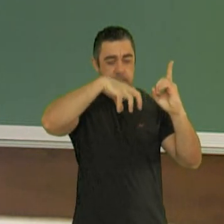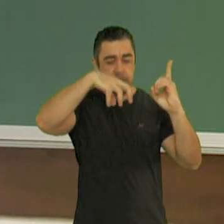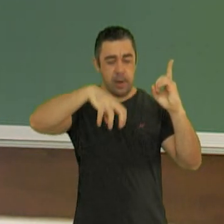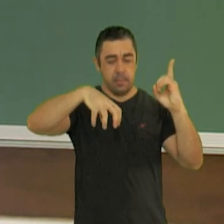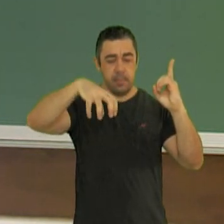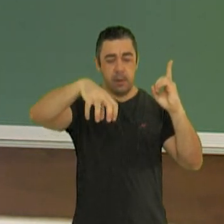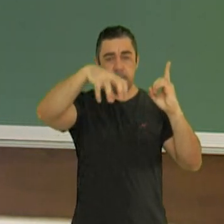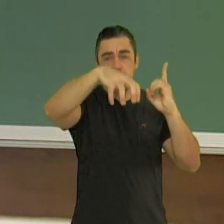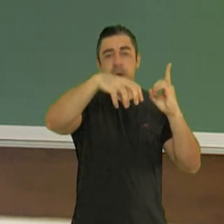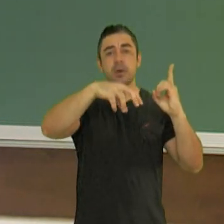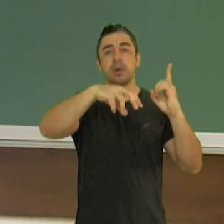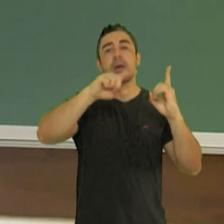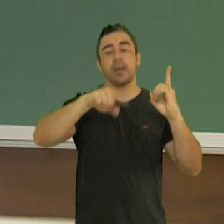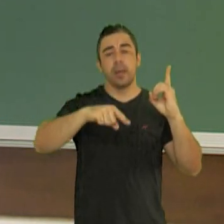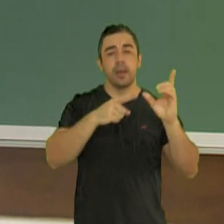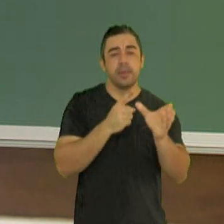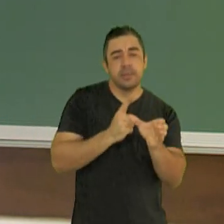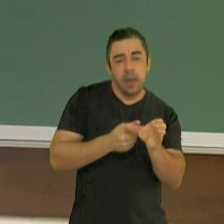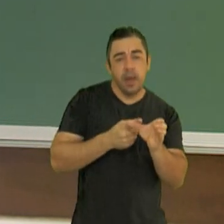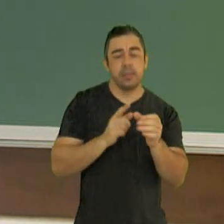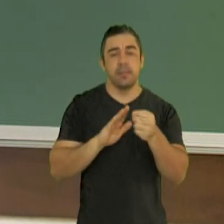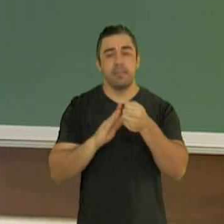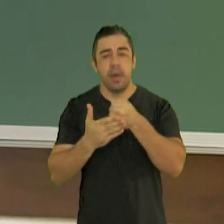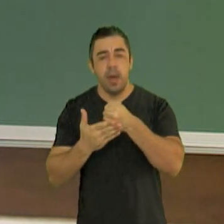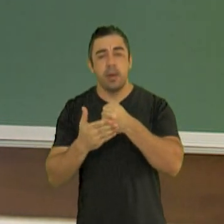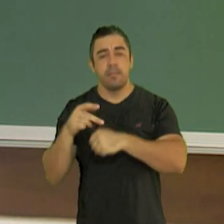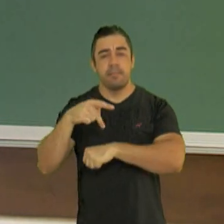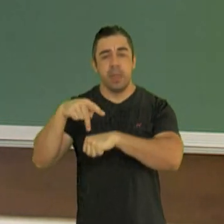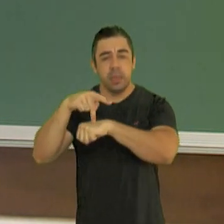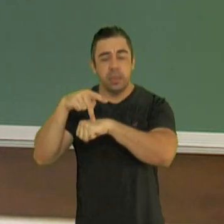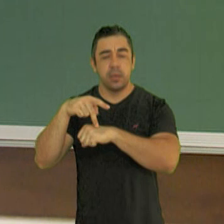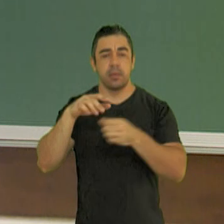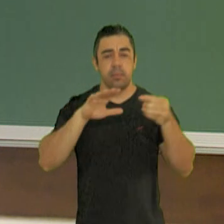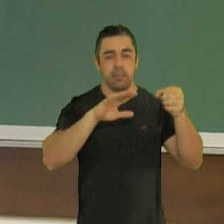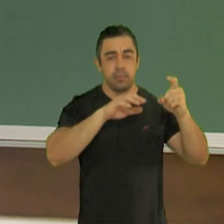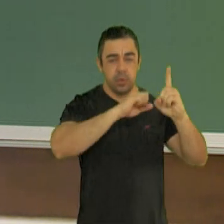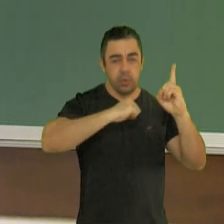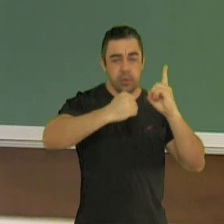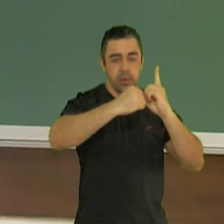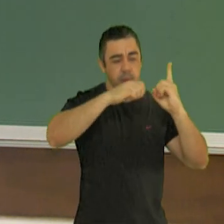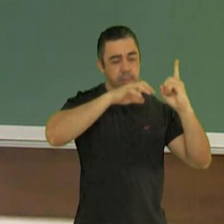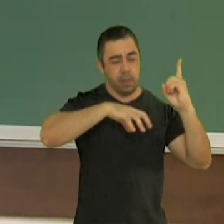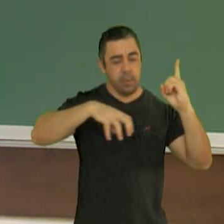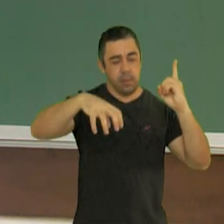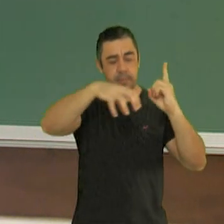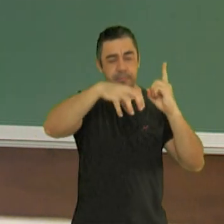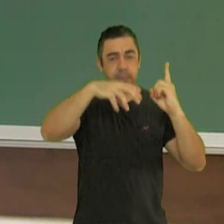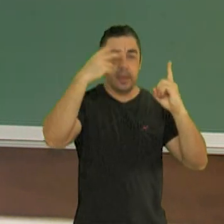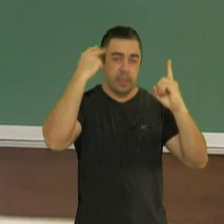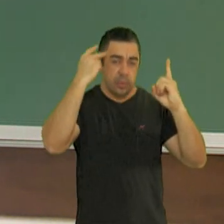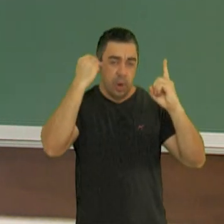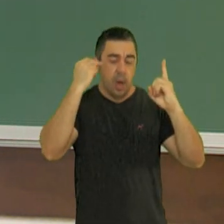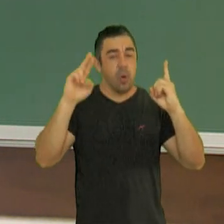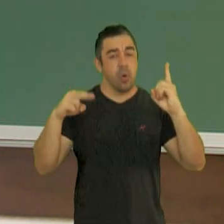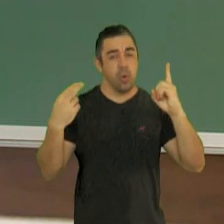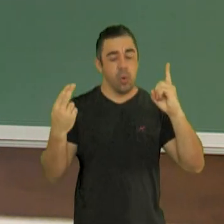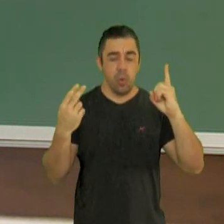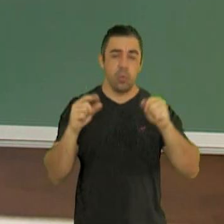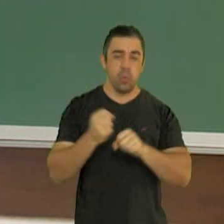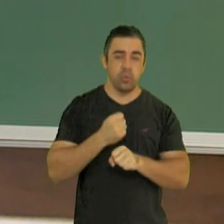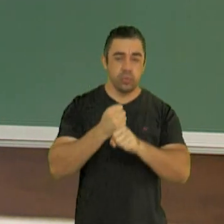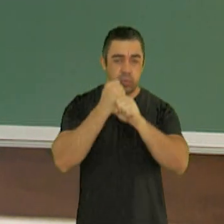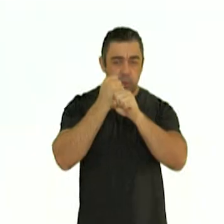ocupamos, uma cidade, um bairro, um país, um continente, sejam esses espaços naturais ou construídos, urbanos